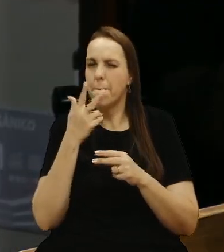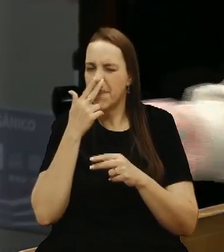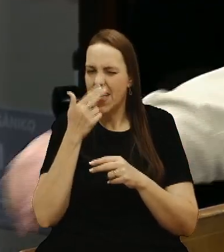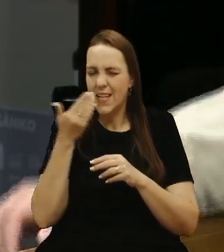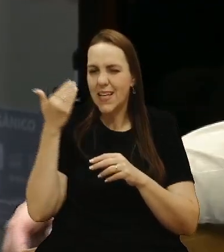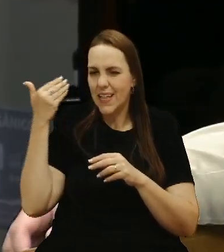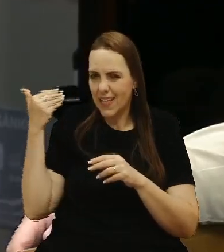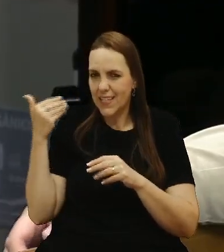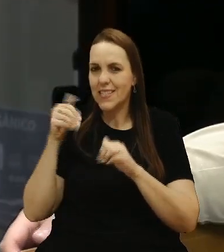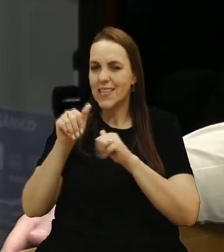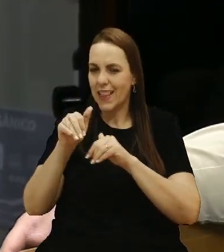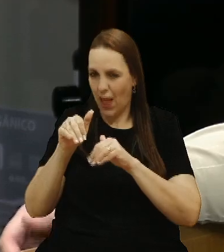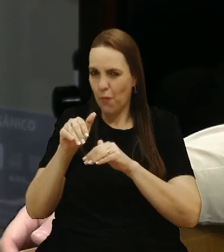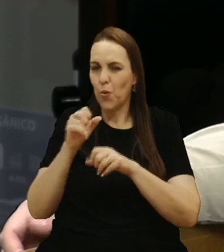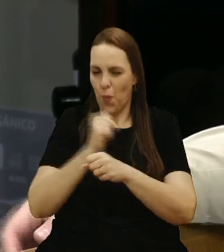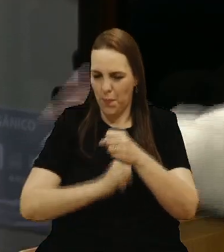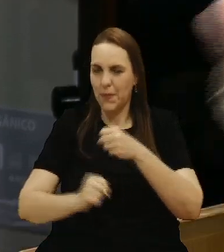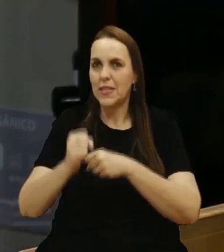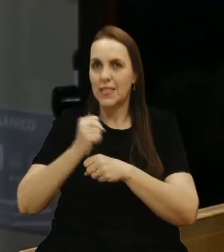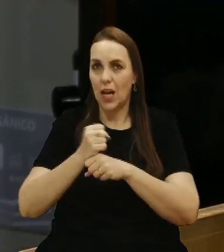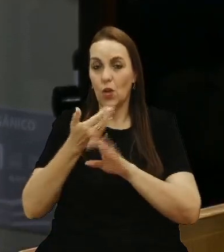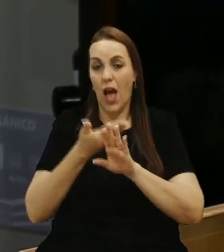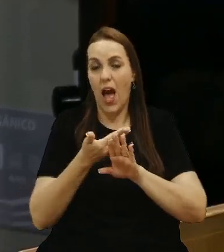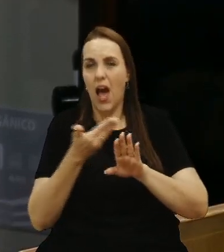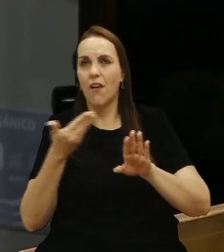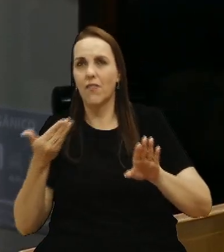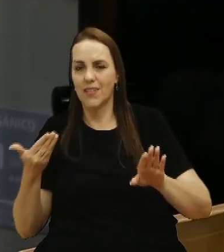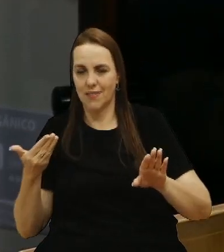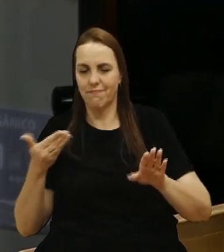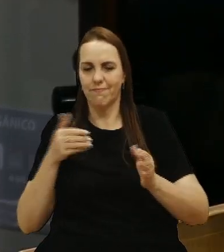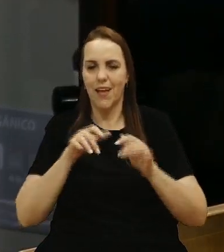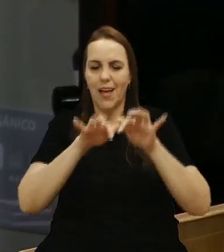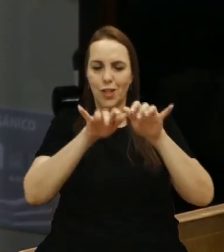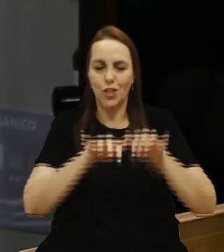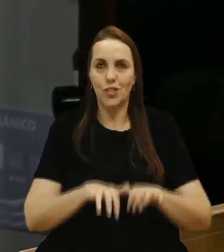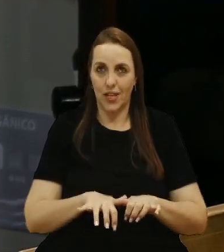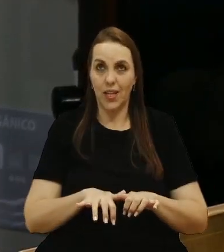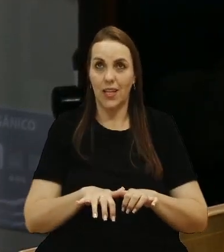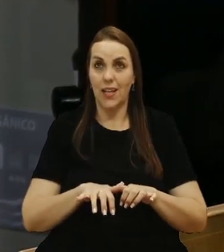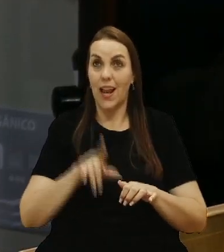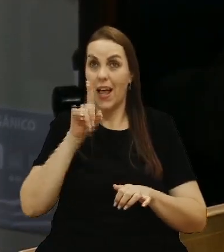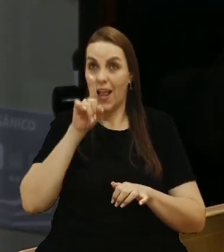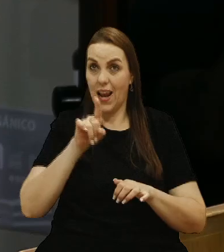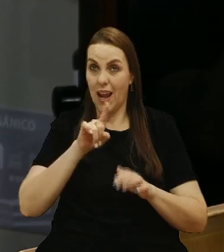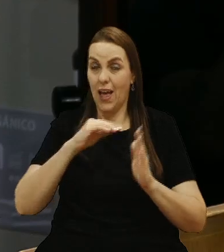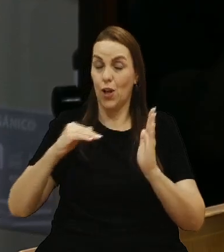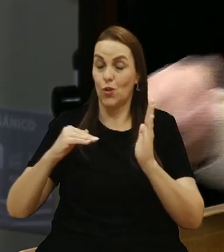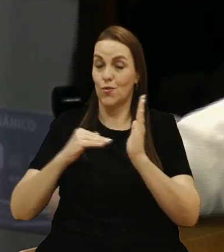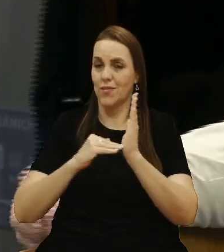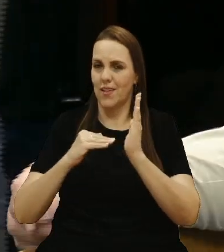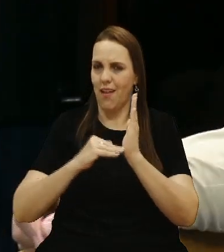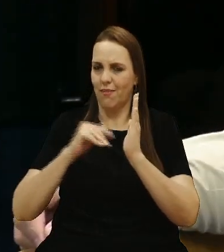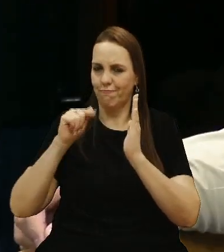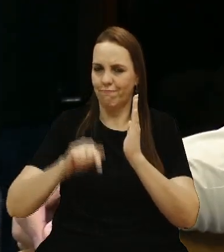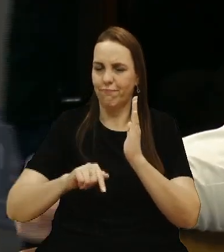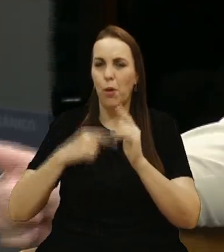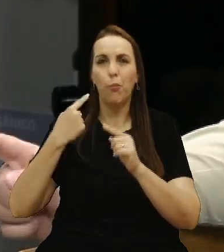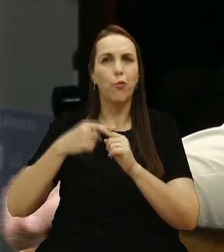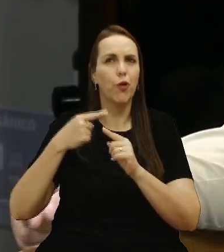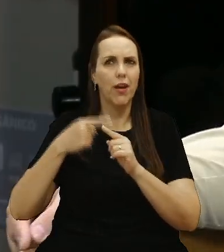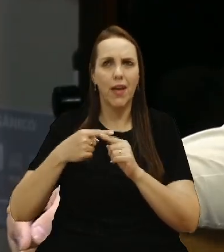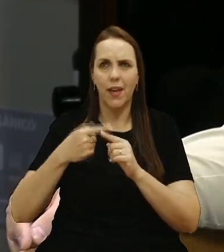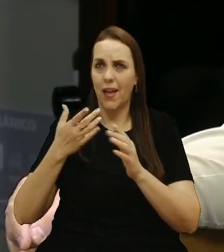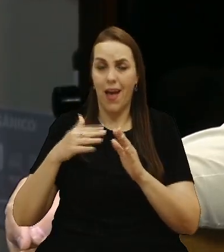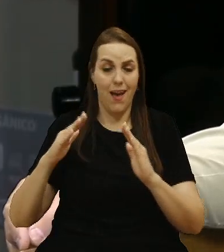passado, foi afastado do Conselho Editorial do Senado da República, presidente, do Senado da República, de uma casa política, porque nenhuma casa